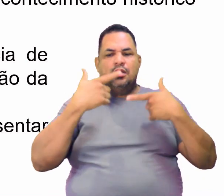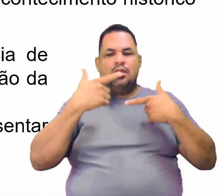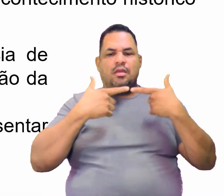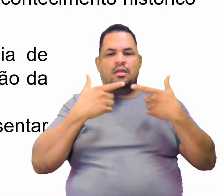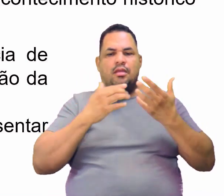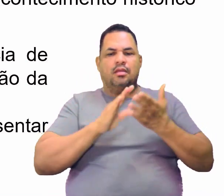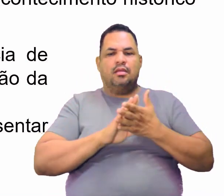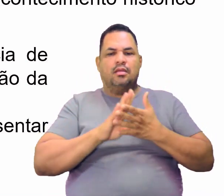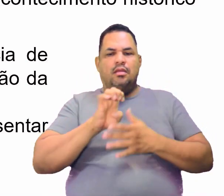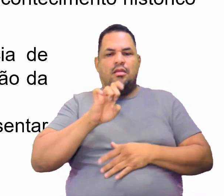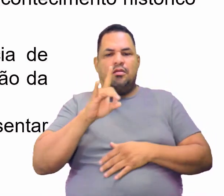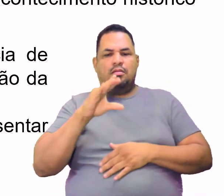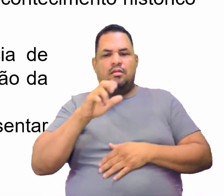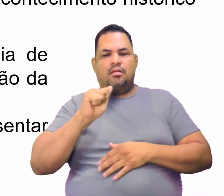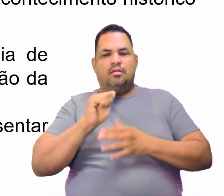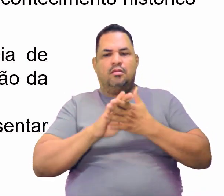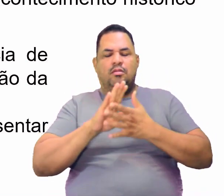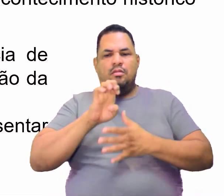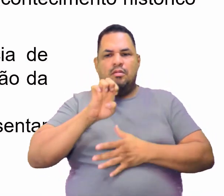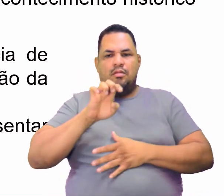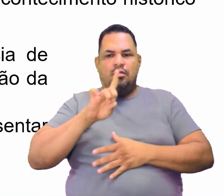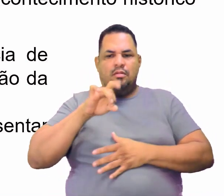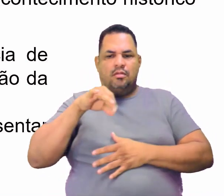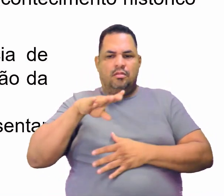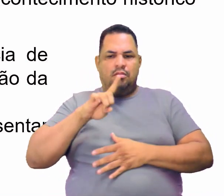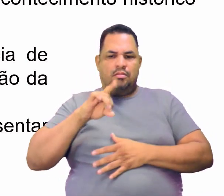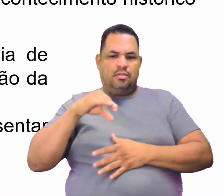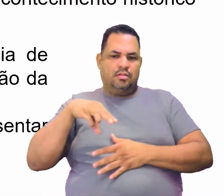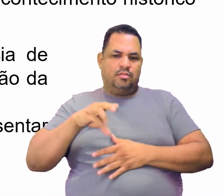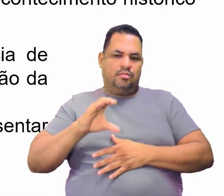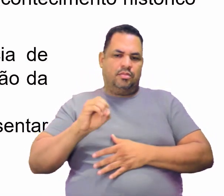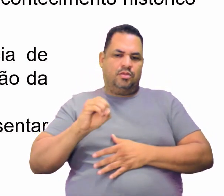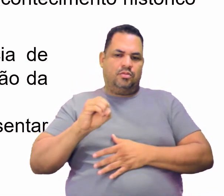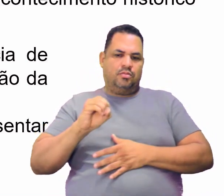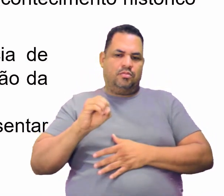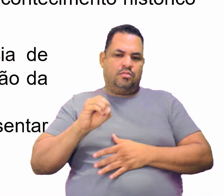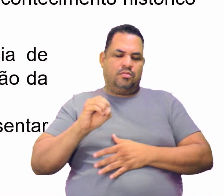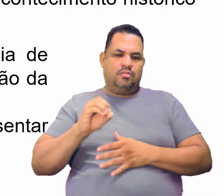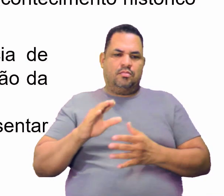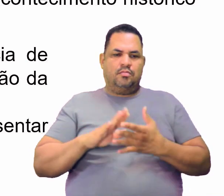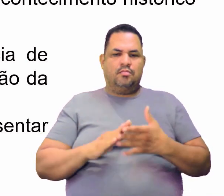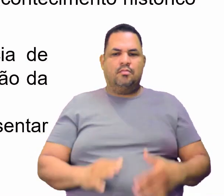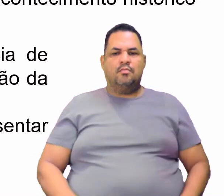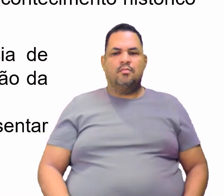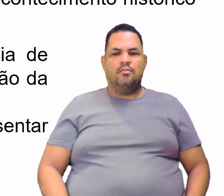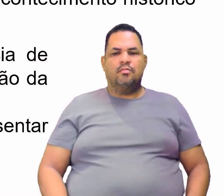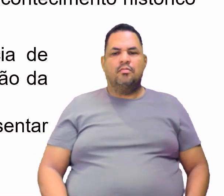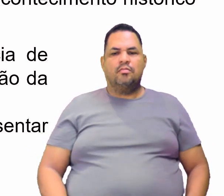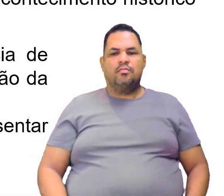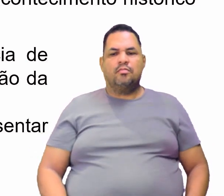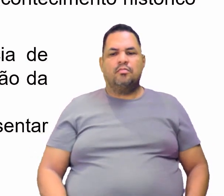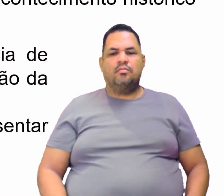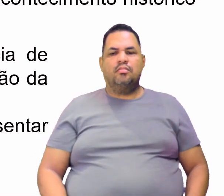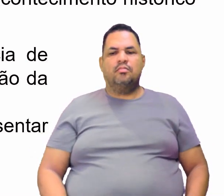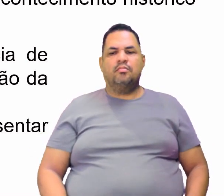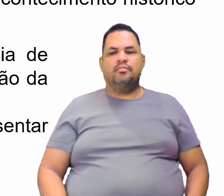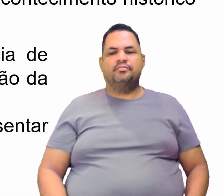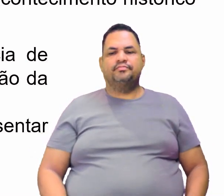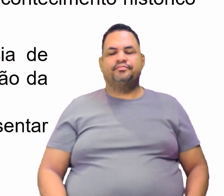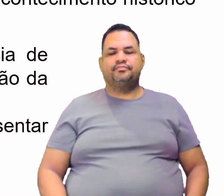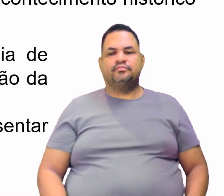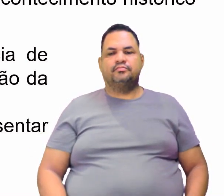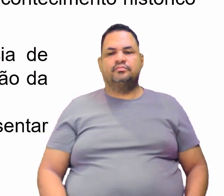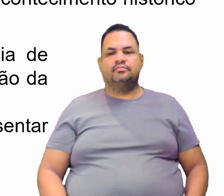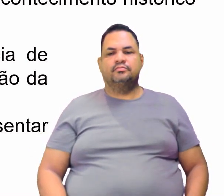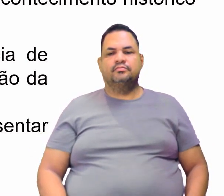idílio, a épigla e o epitâmio. Opa, eu vou repetir aqui que eu me